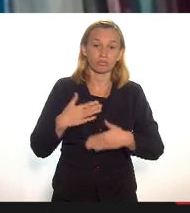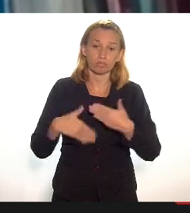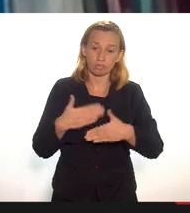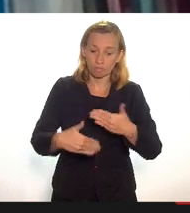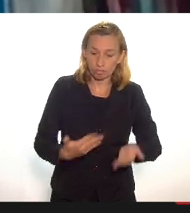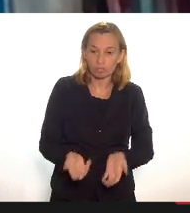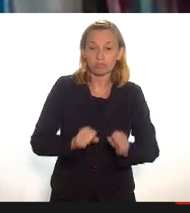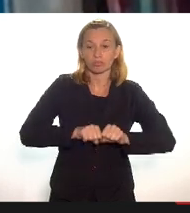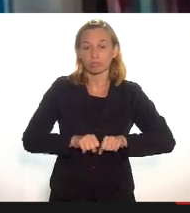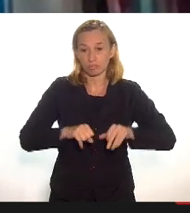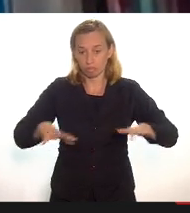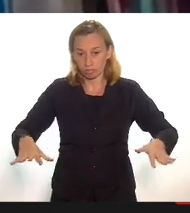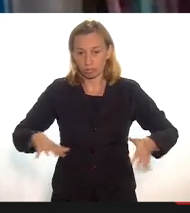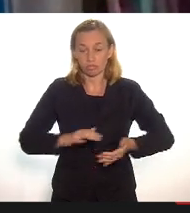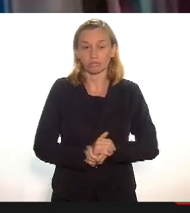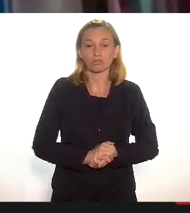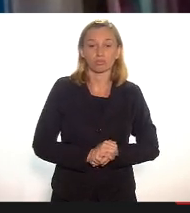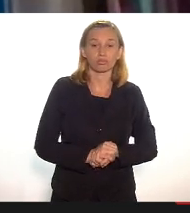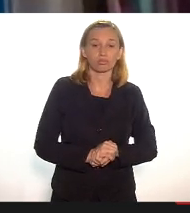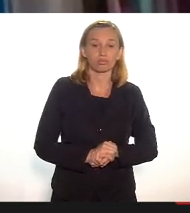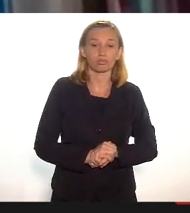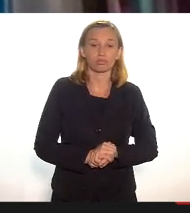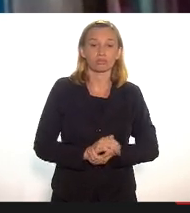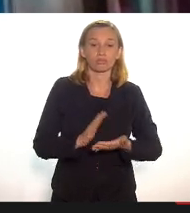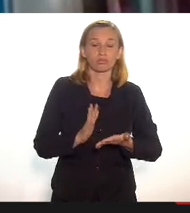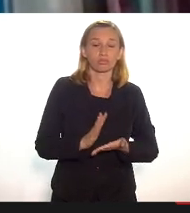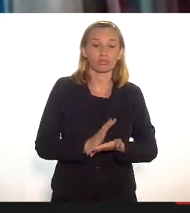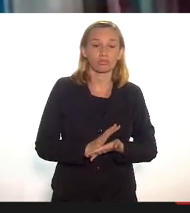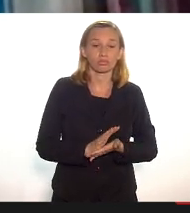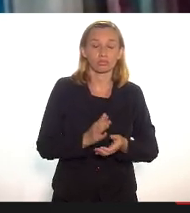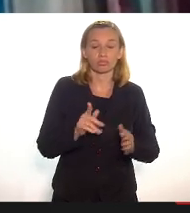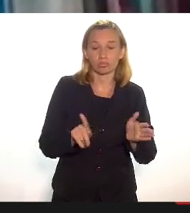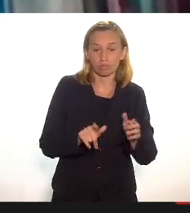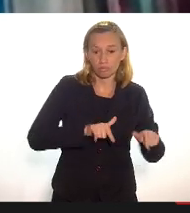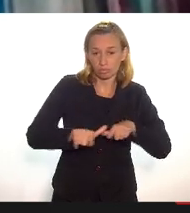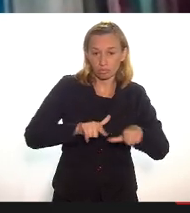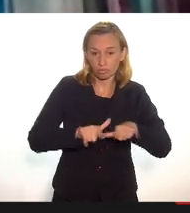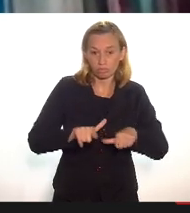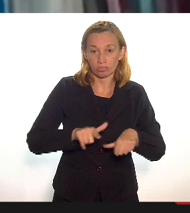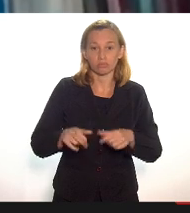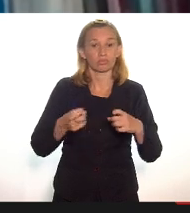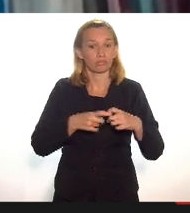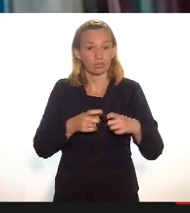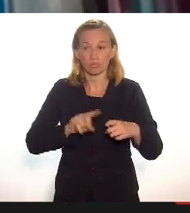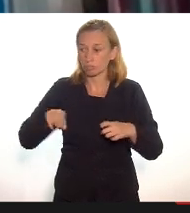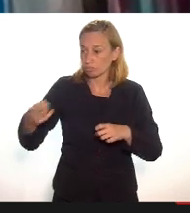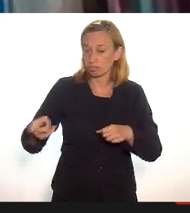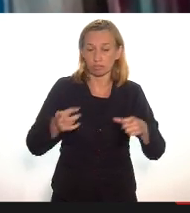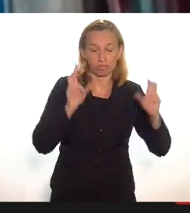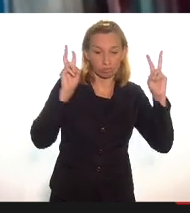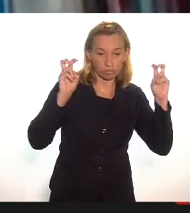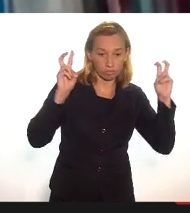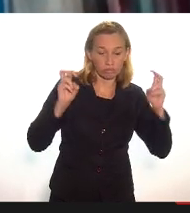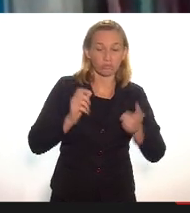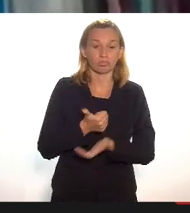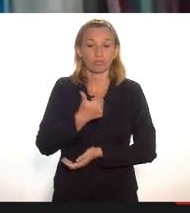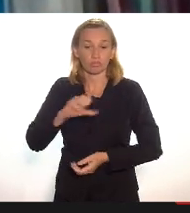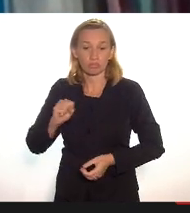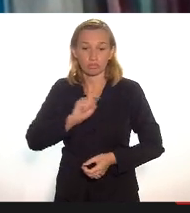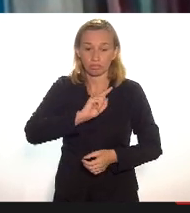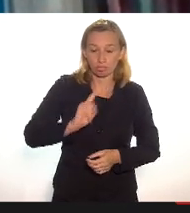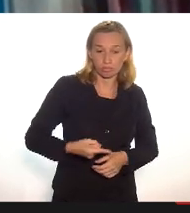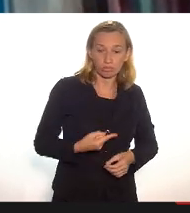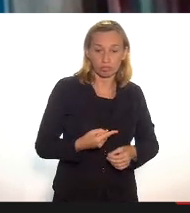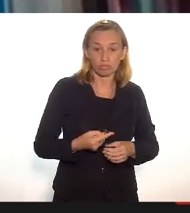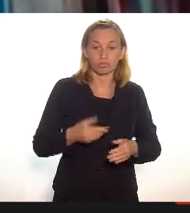da pandemia, normatizando o papel do médico e dessas outras coisas. Então, 18 milhões de acessos no site